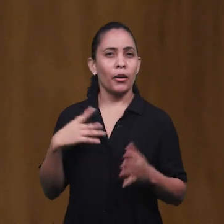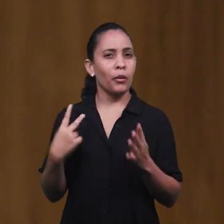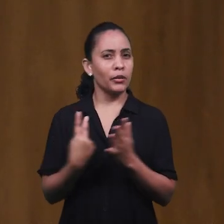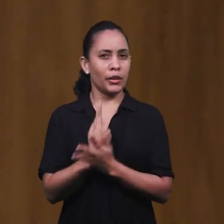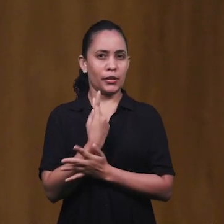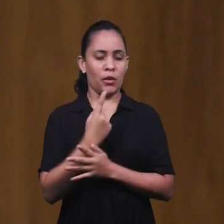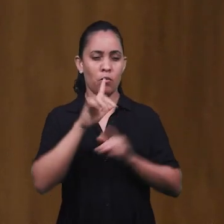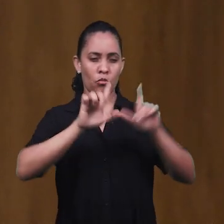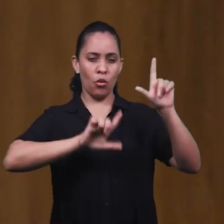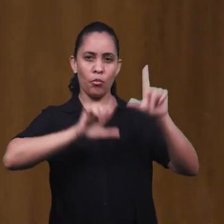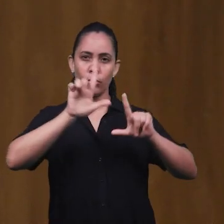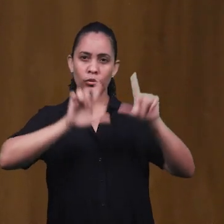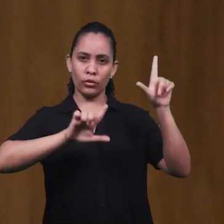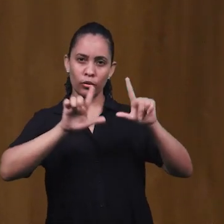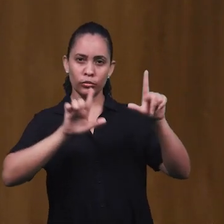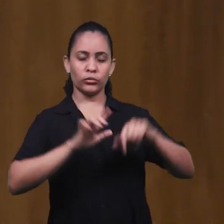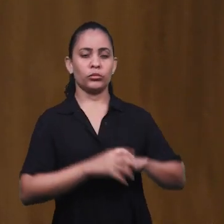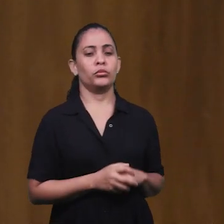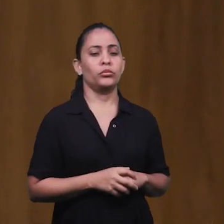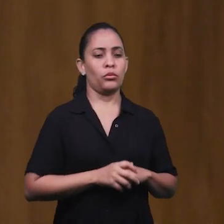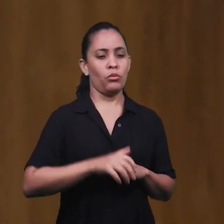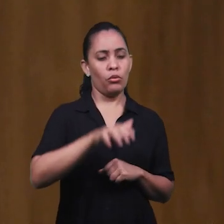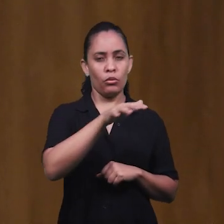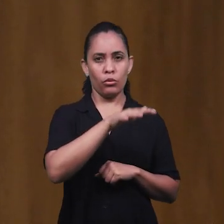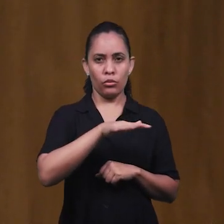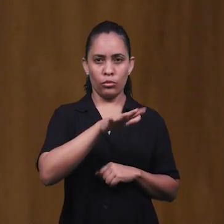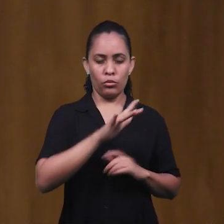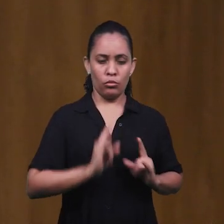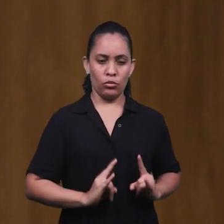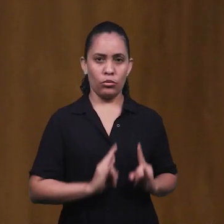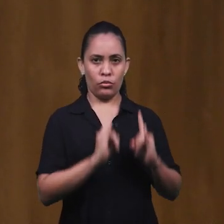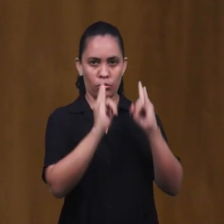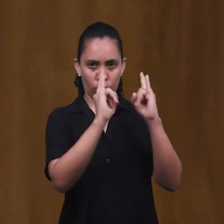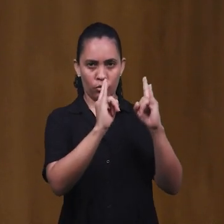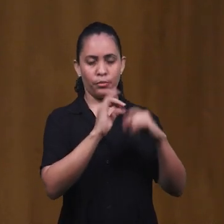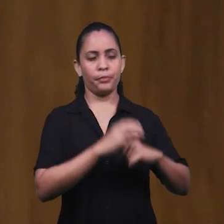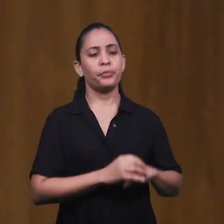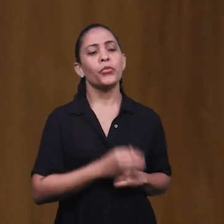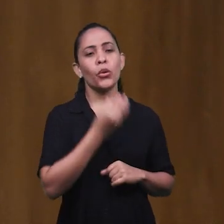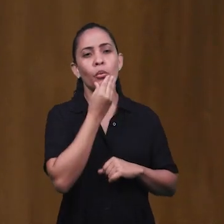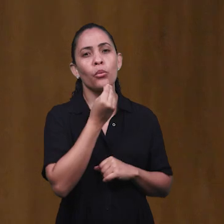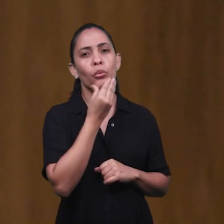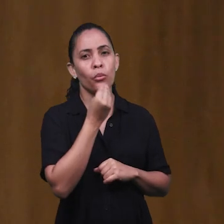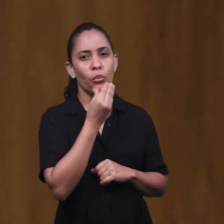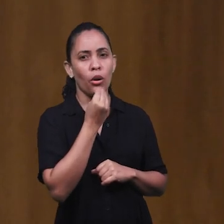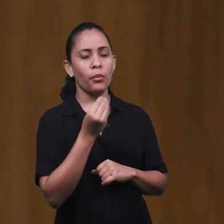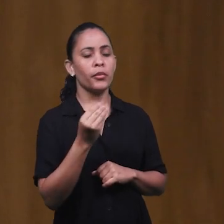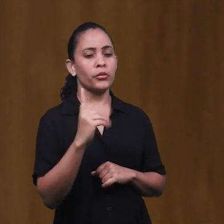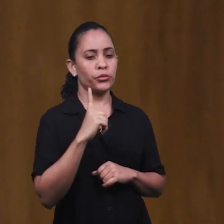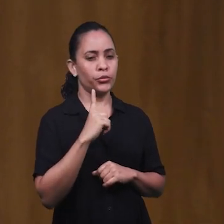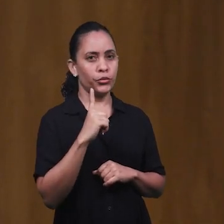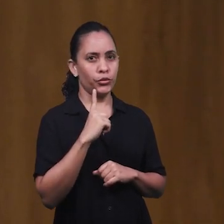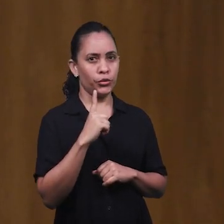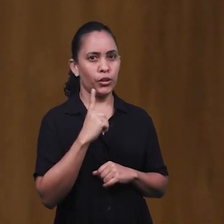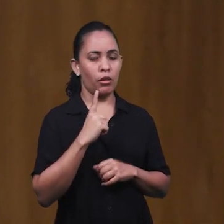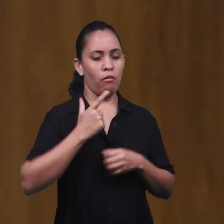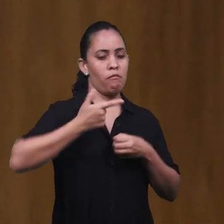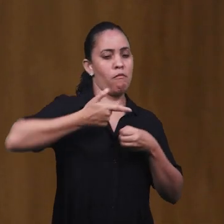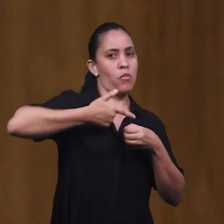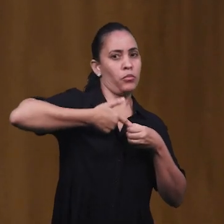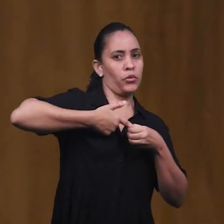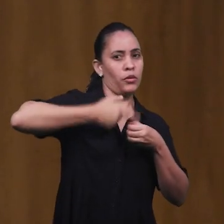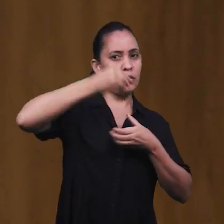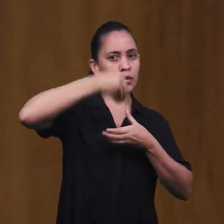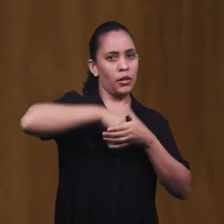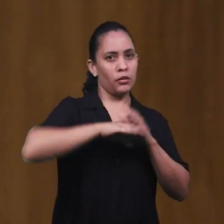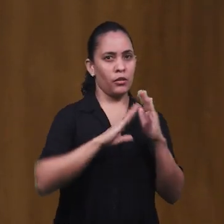uma reportagem de um condômino que ele guardava, ele retinha combustível dentro da casa